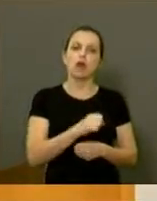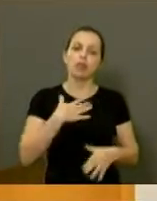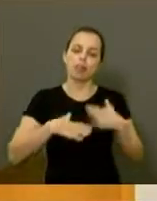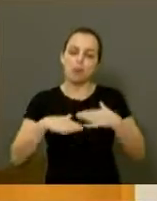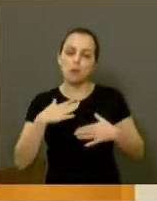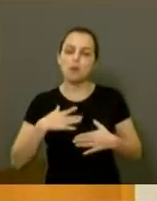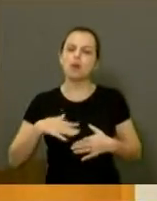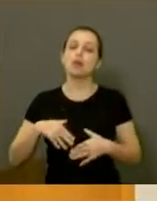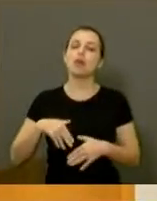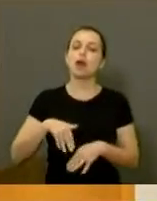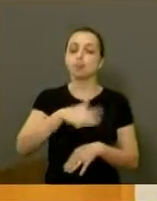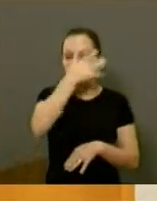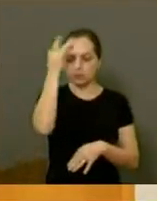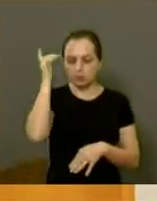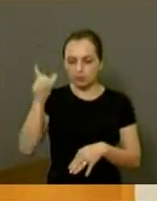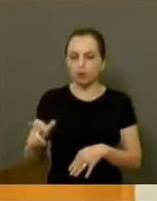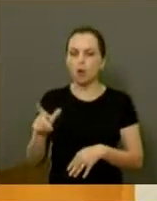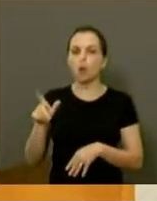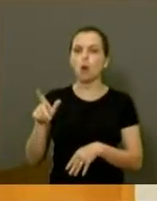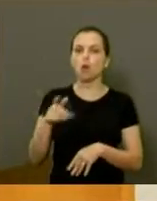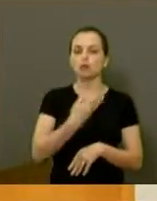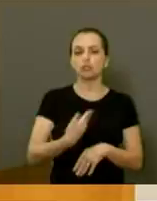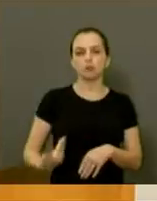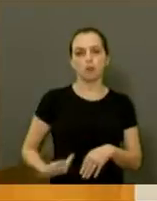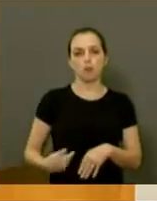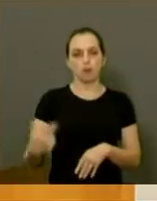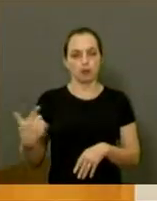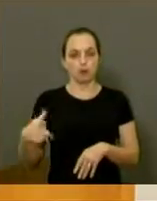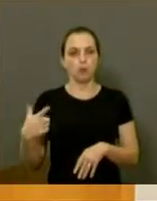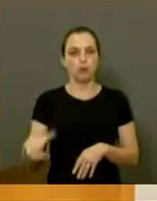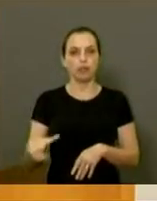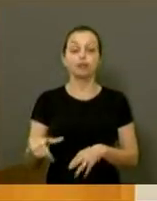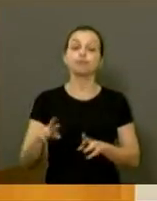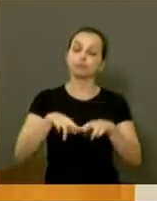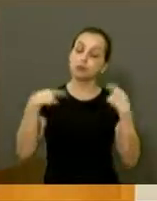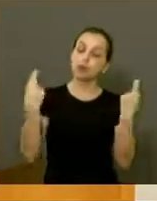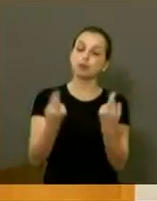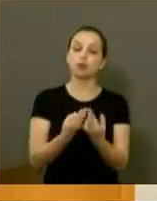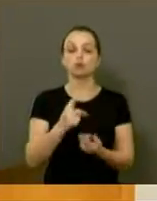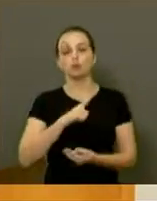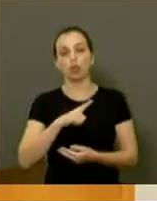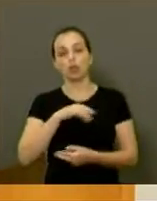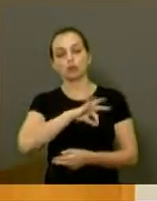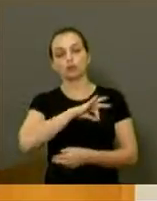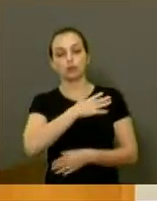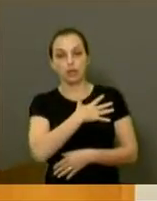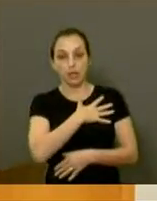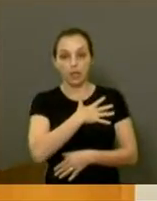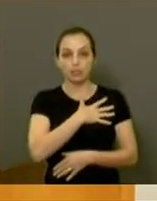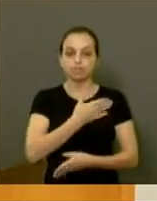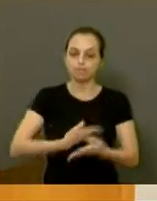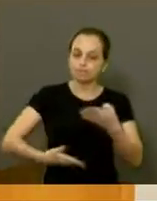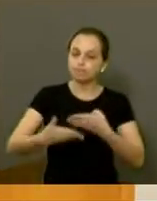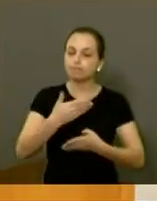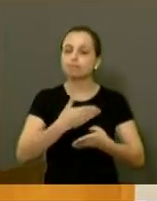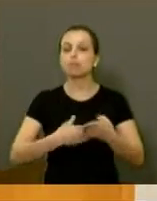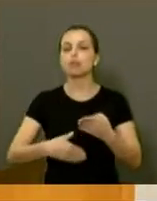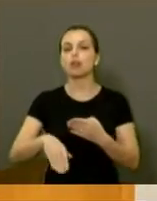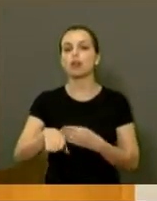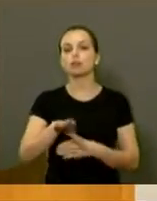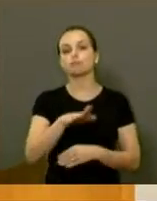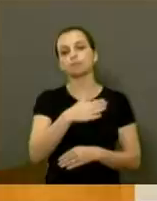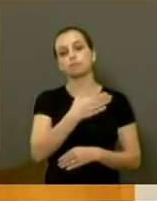Aí nós fizemos reunião com a Polícia Militar, duas reuniões com a Polícia Militar, envolvemos a Guarda